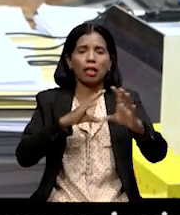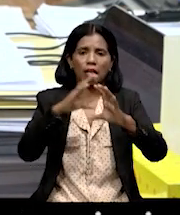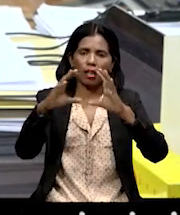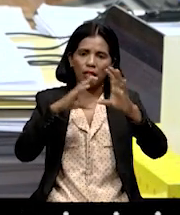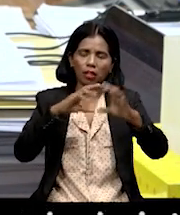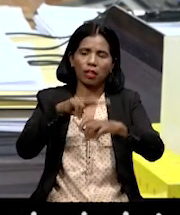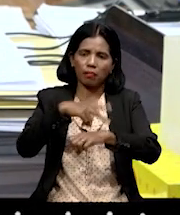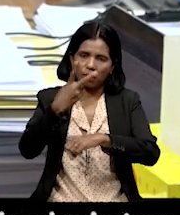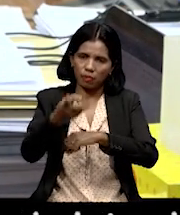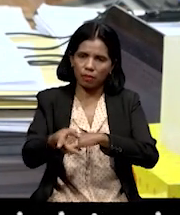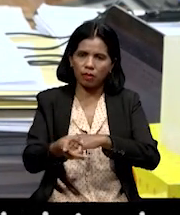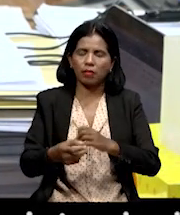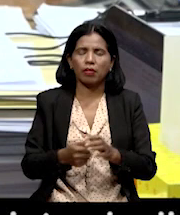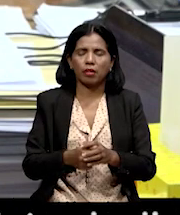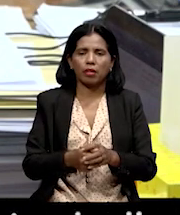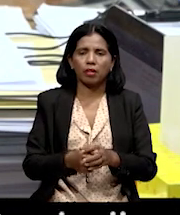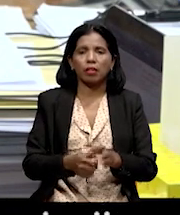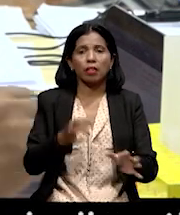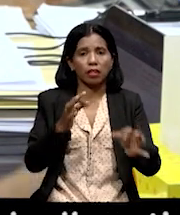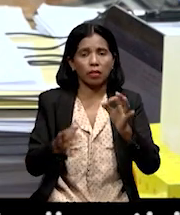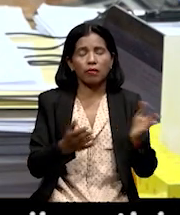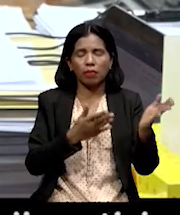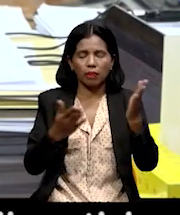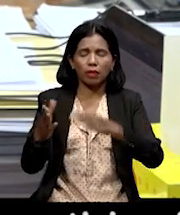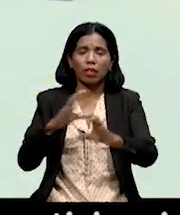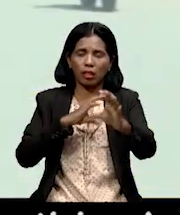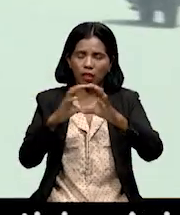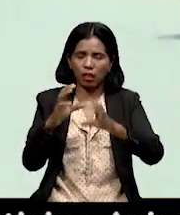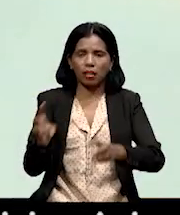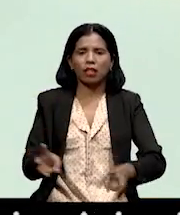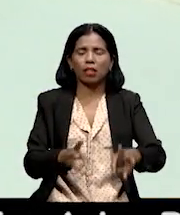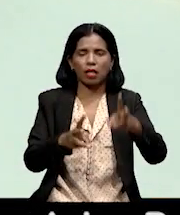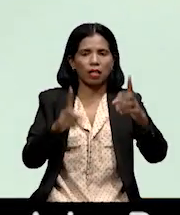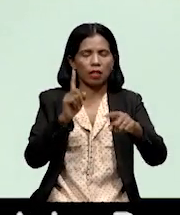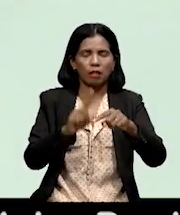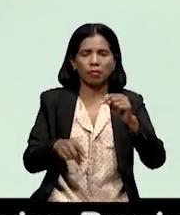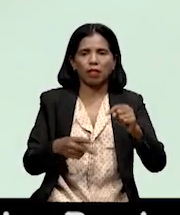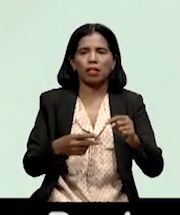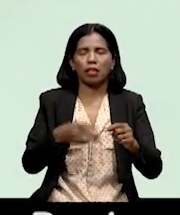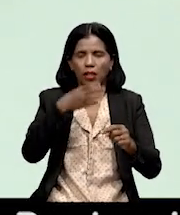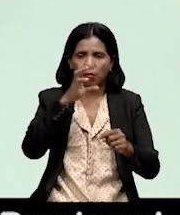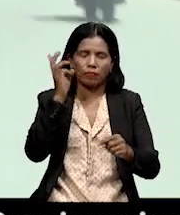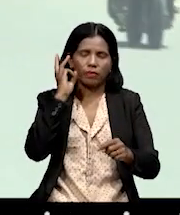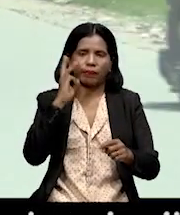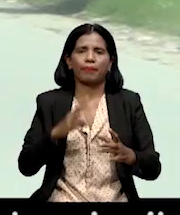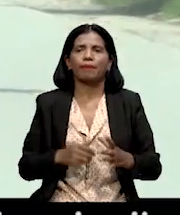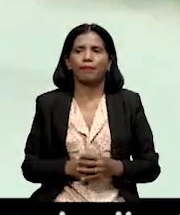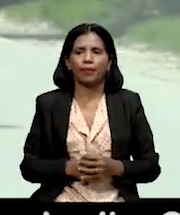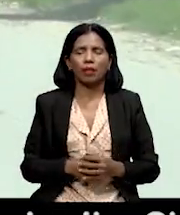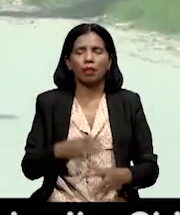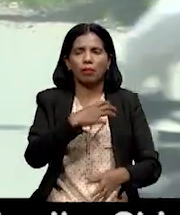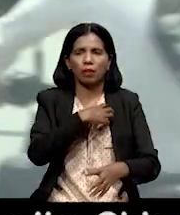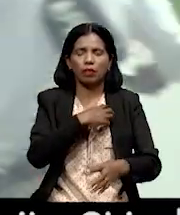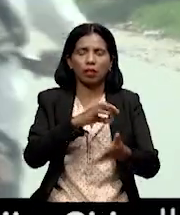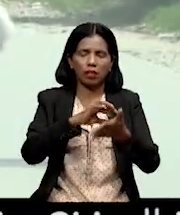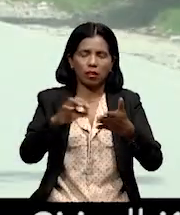Halo movimento galore careta e dalam público. Polícia de Trânsito do município dele registra caso acidente de